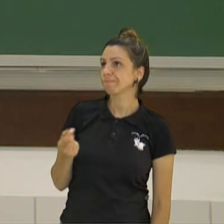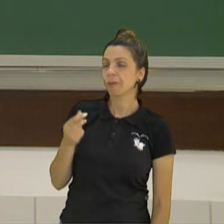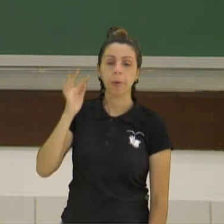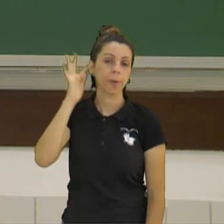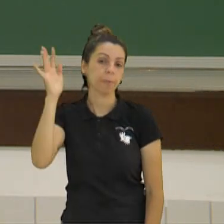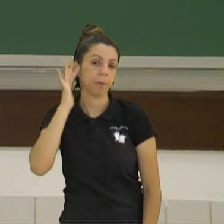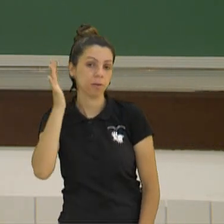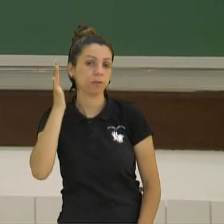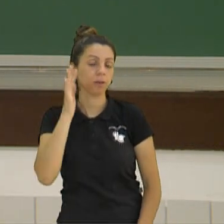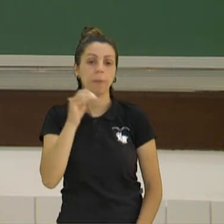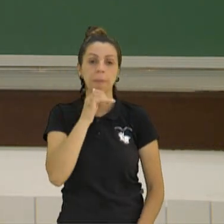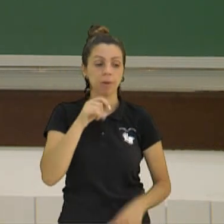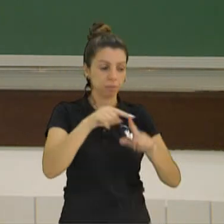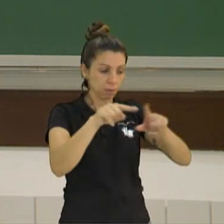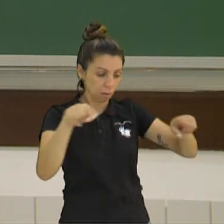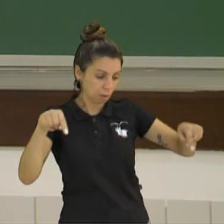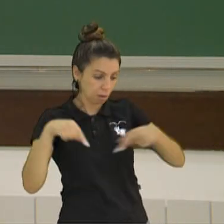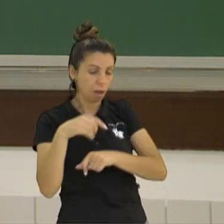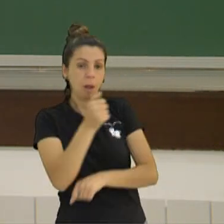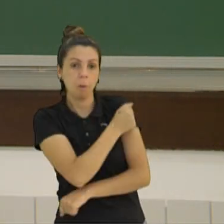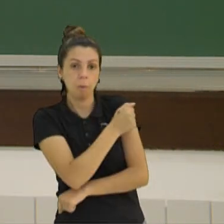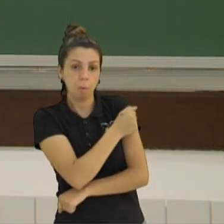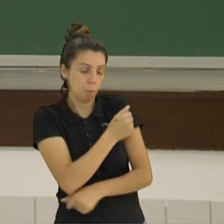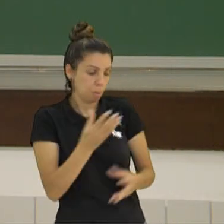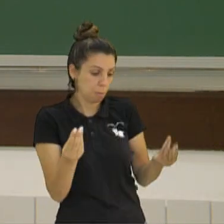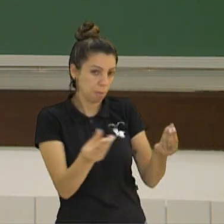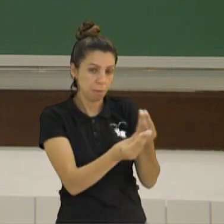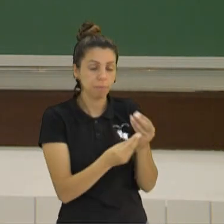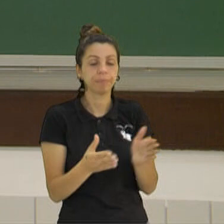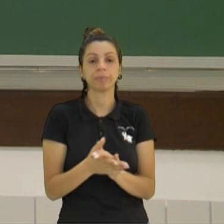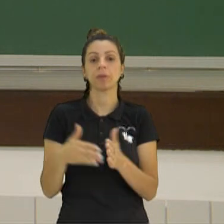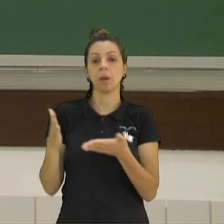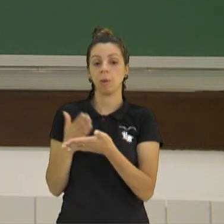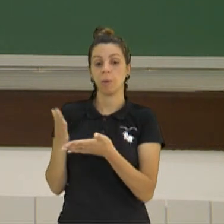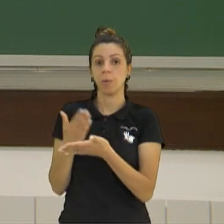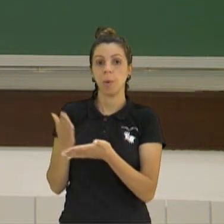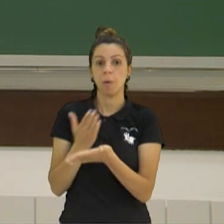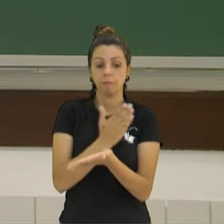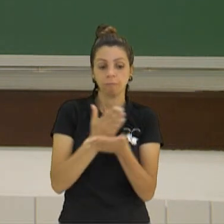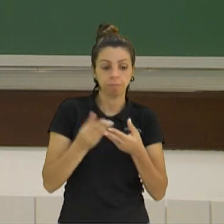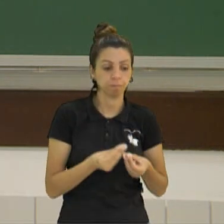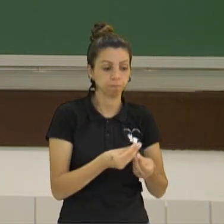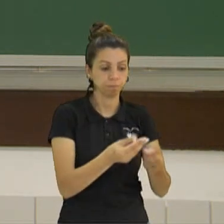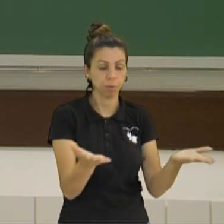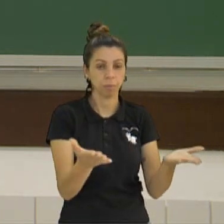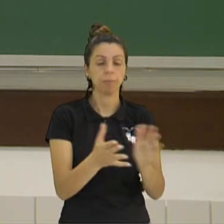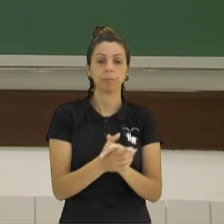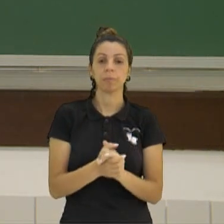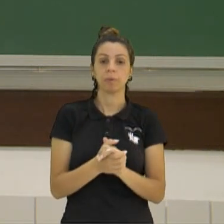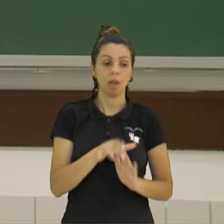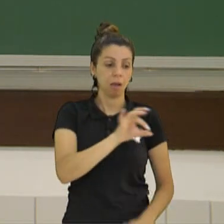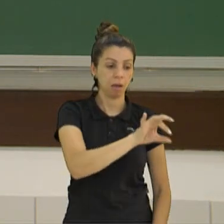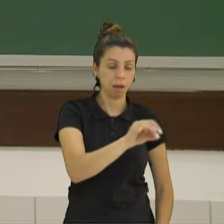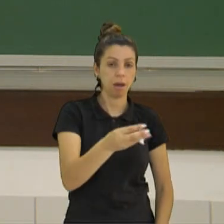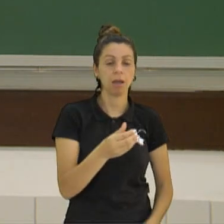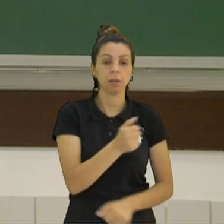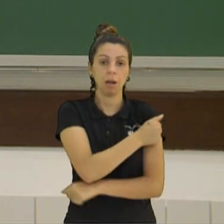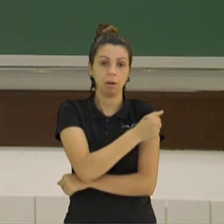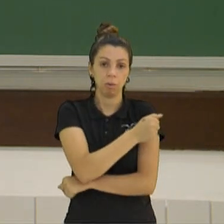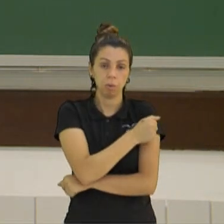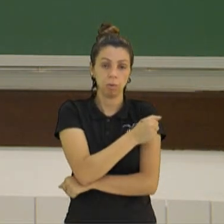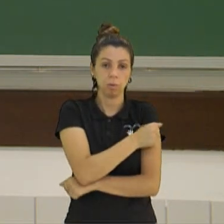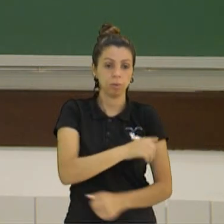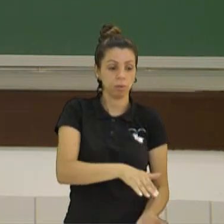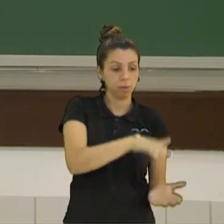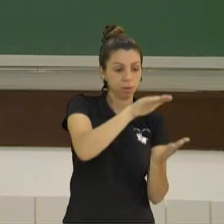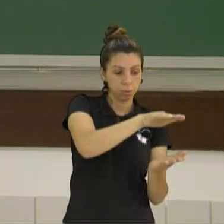imagina que nós temos uma sala de aula cheia de alunos, certo? E eles vão receber os livros didáticos no começo do ano, certo? Cada aluno vai receber um